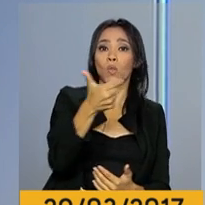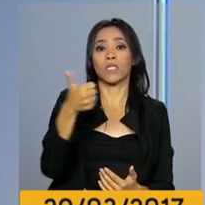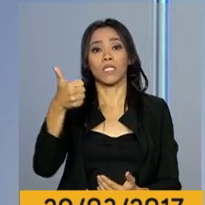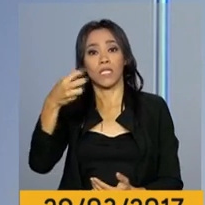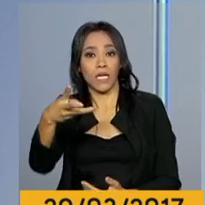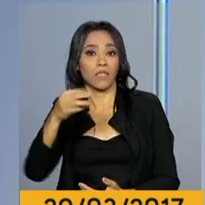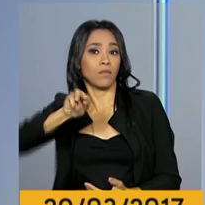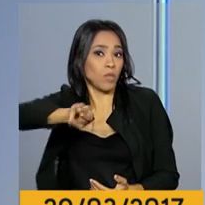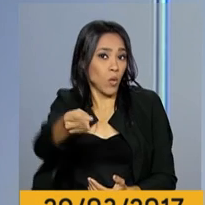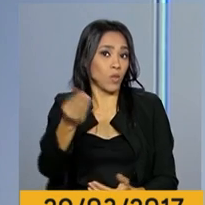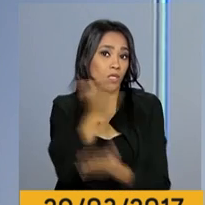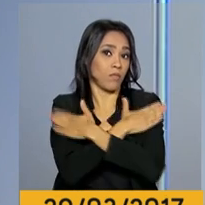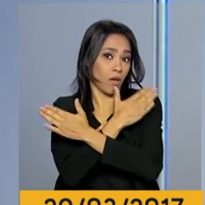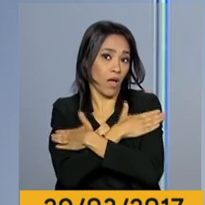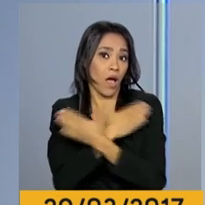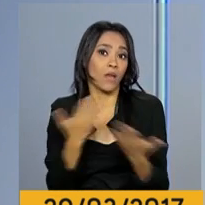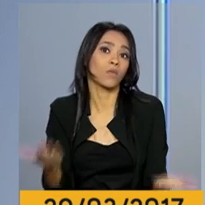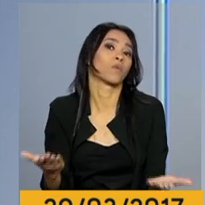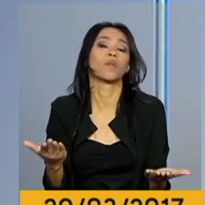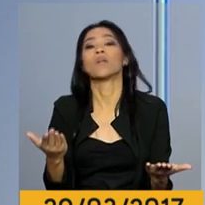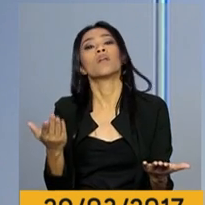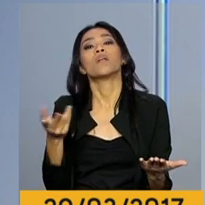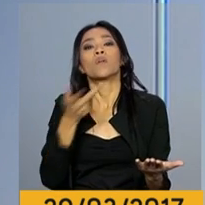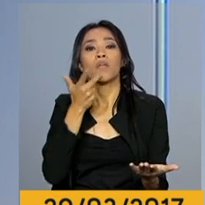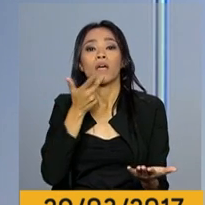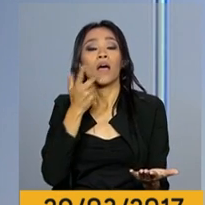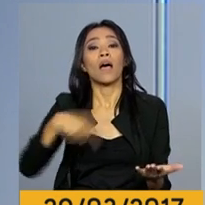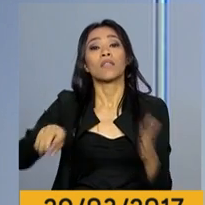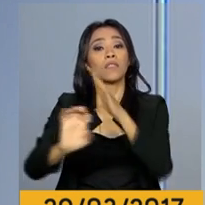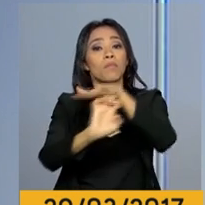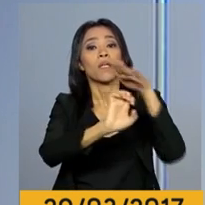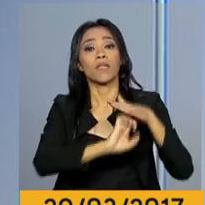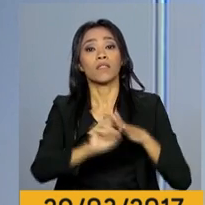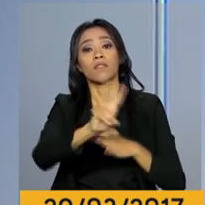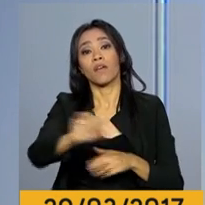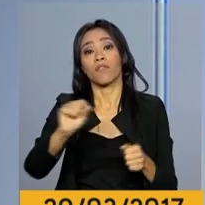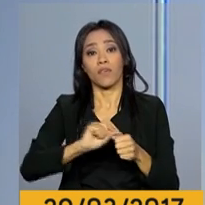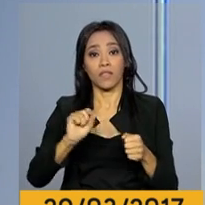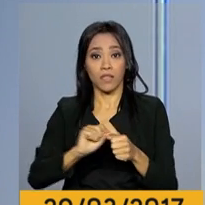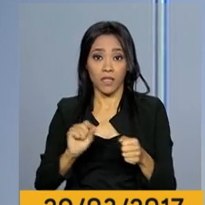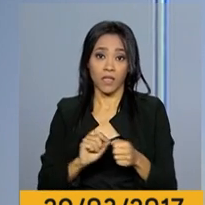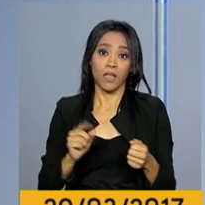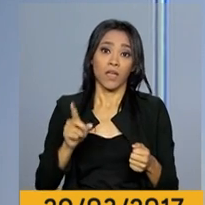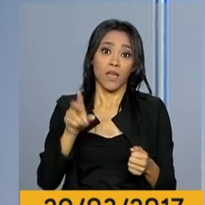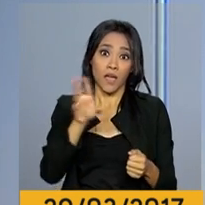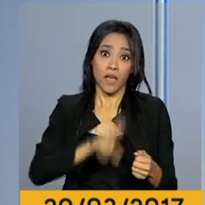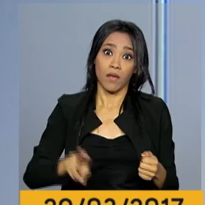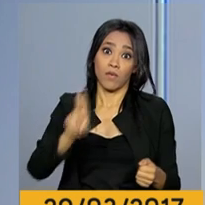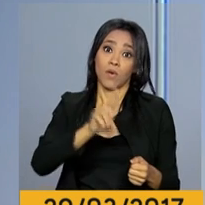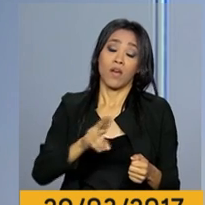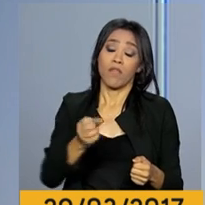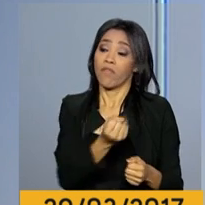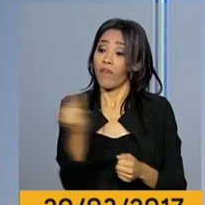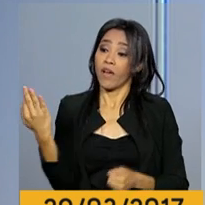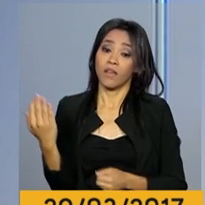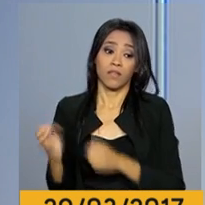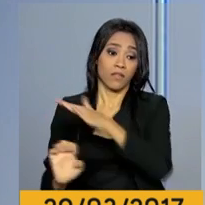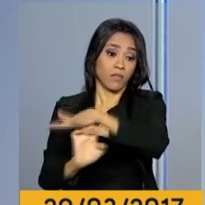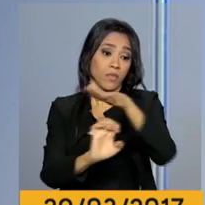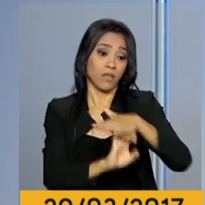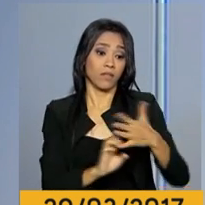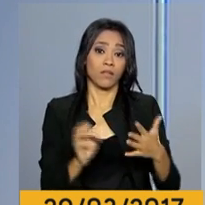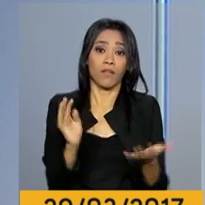desempregados no primeiro momento o que as empresas farão utilizar sua capacidade ociosa que muitas empresas mantiveram